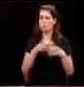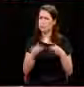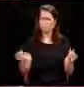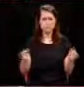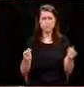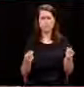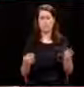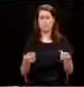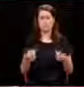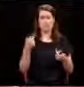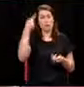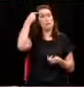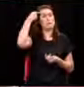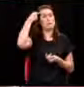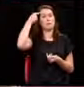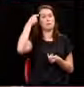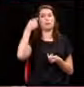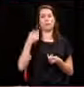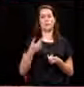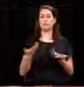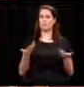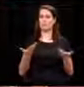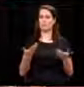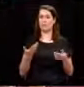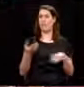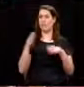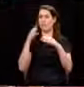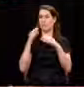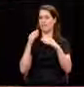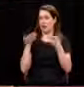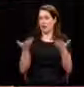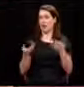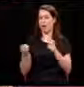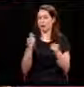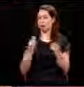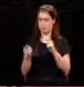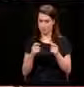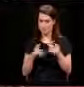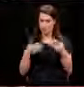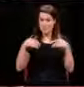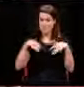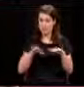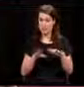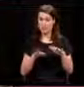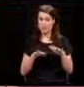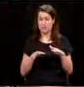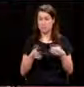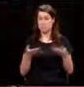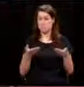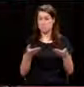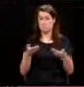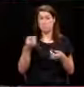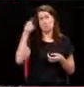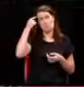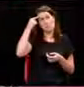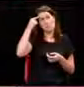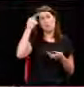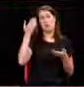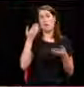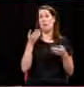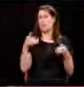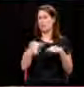nós hoje estamos a fazer este debate, mas não há debates que permitam, ou pelo menos que eu saiba, que permitam a participação de um